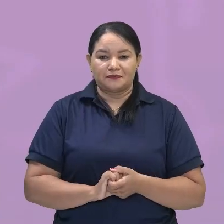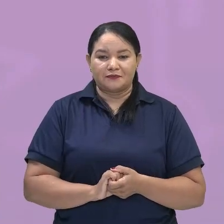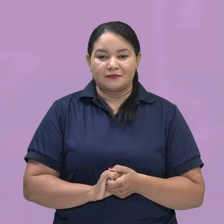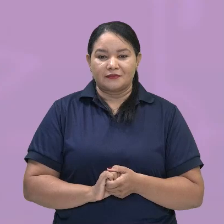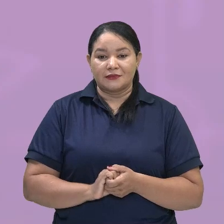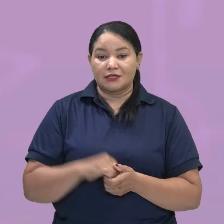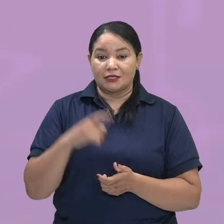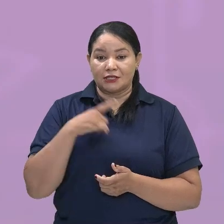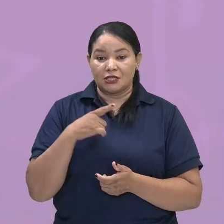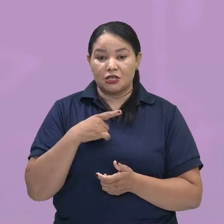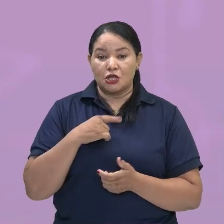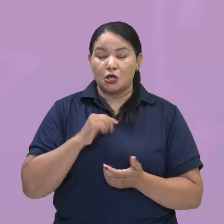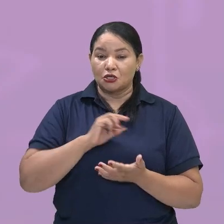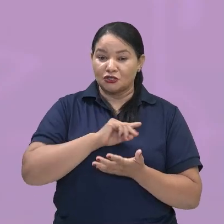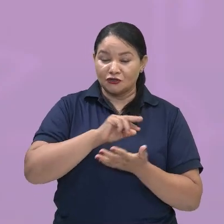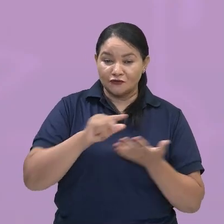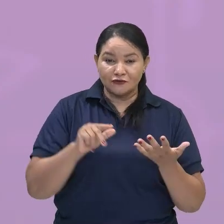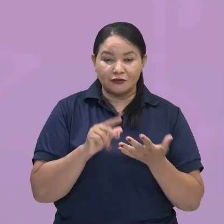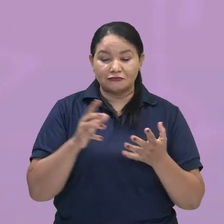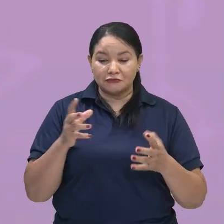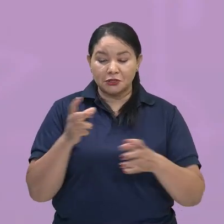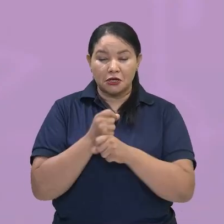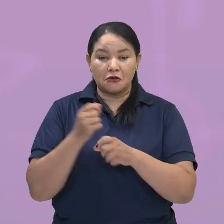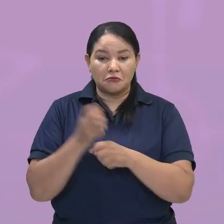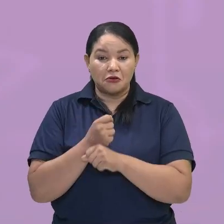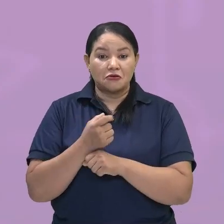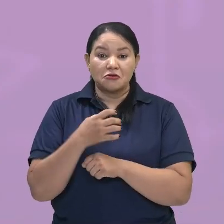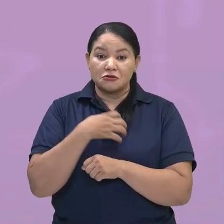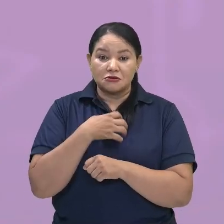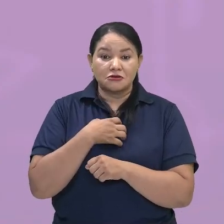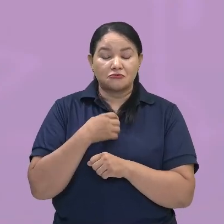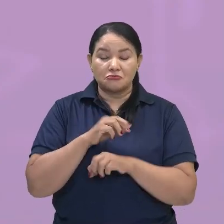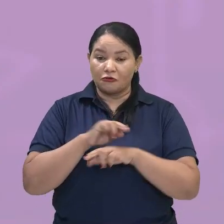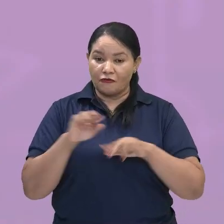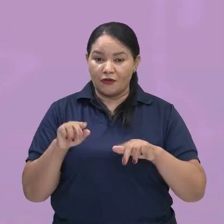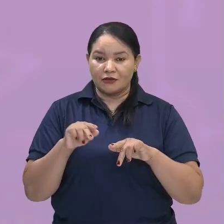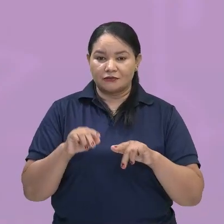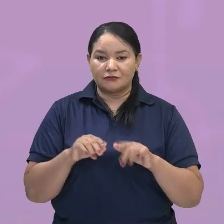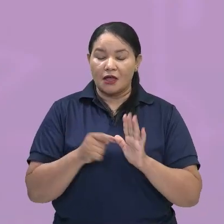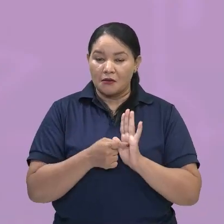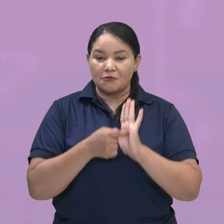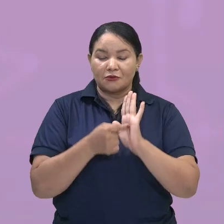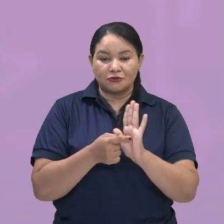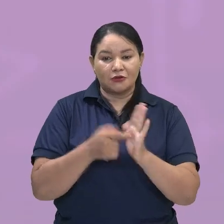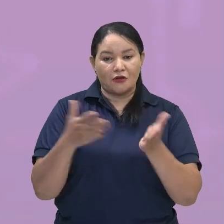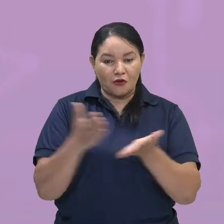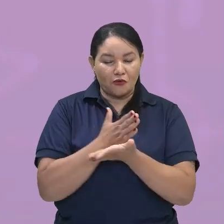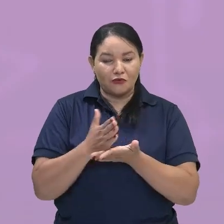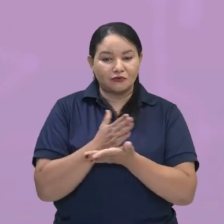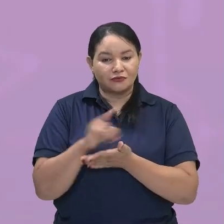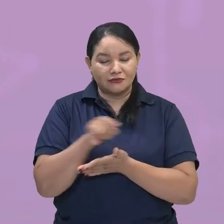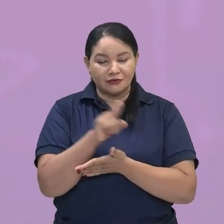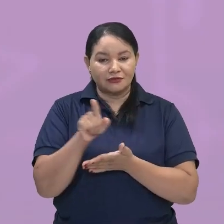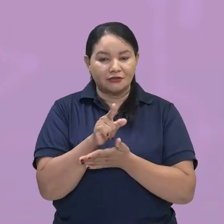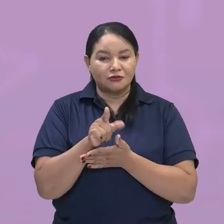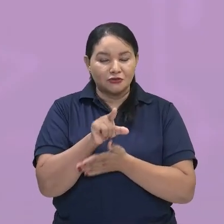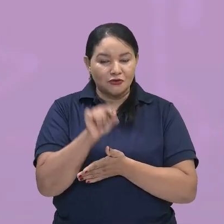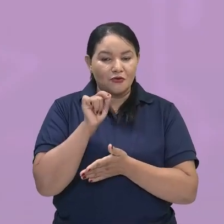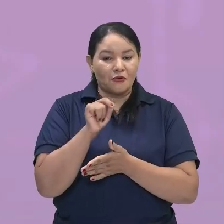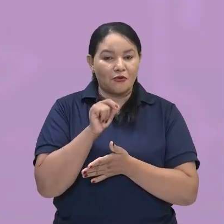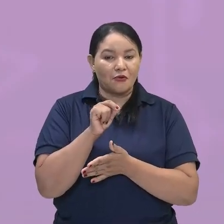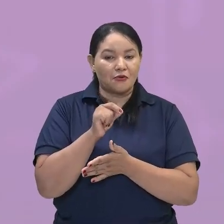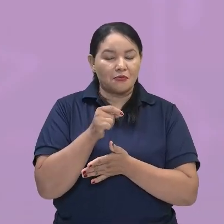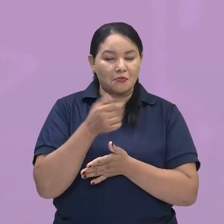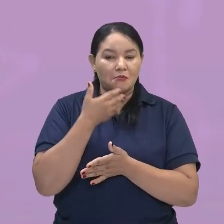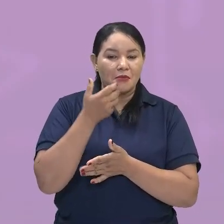Existem várias maneiras de fazer cálculo de porcentagem. O professor vai mostrar aqui algumas maneiras, tá bom? E você vai escolher naquela que você se sentir